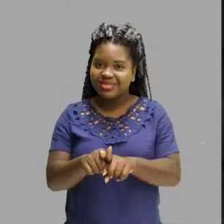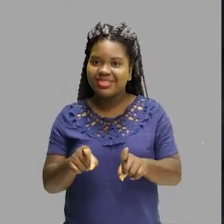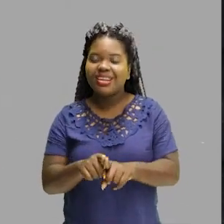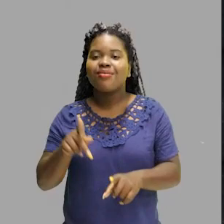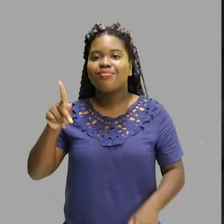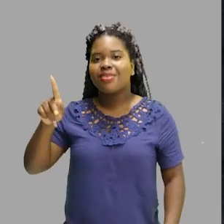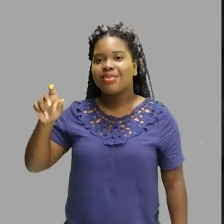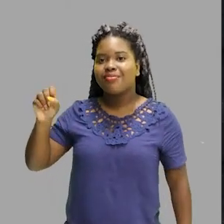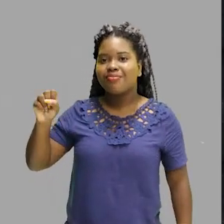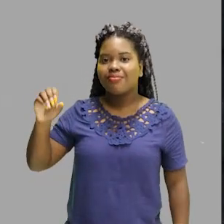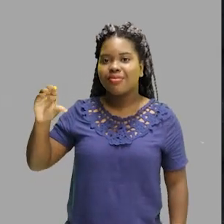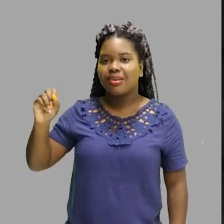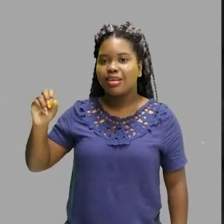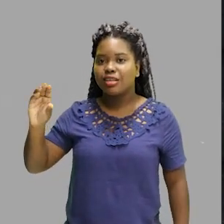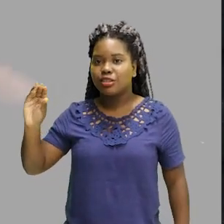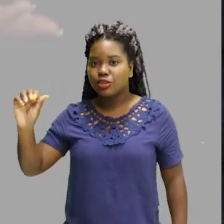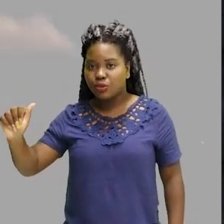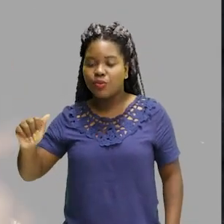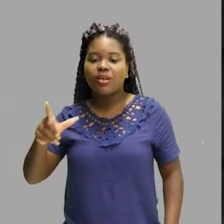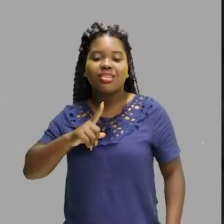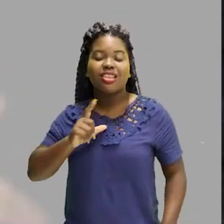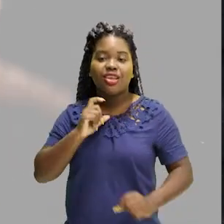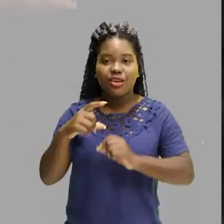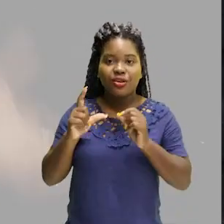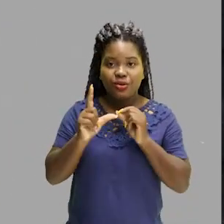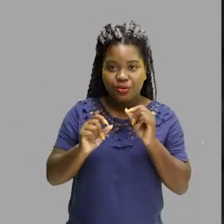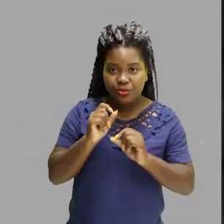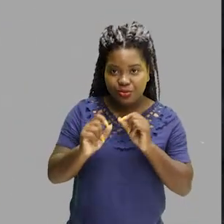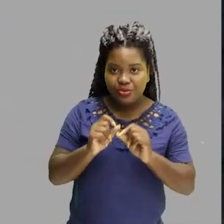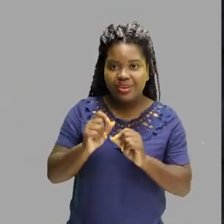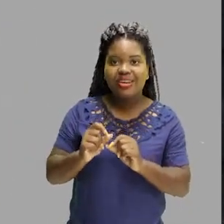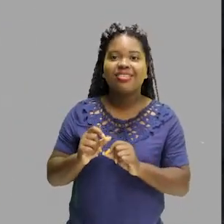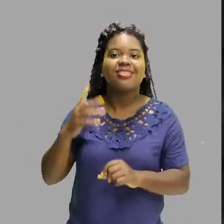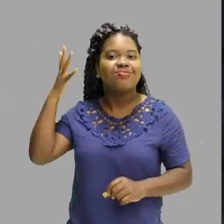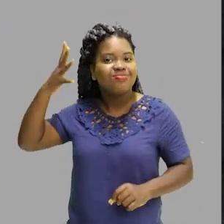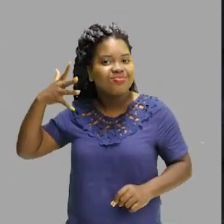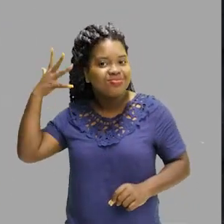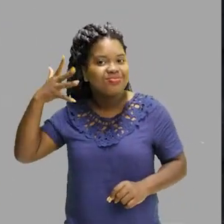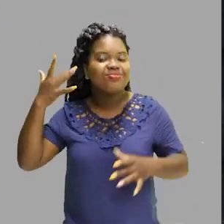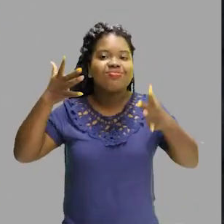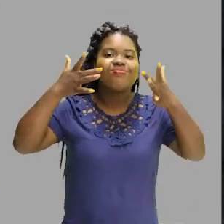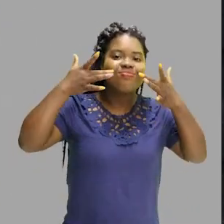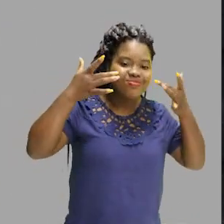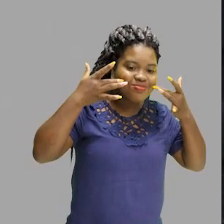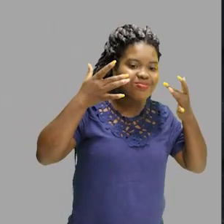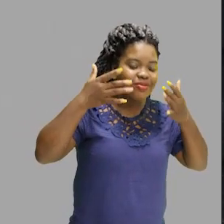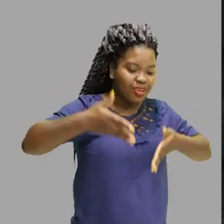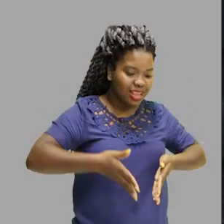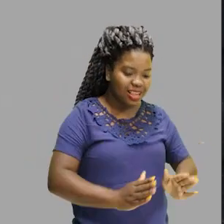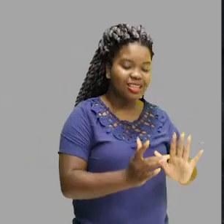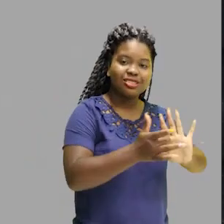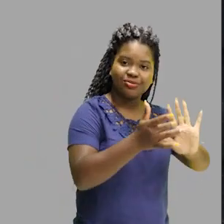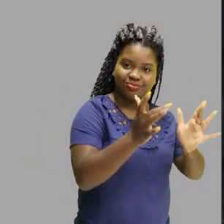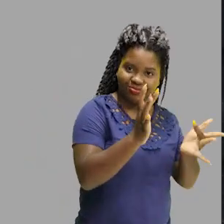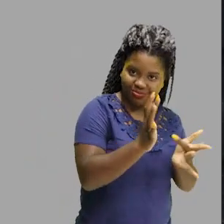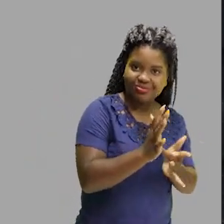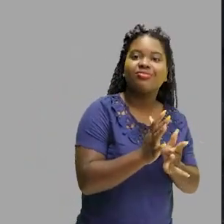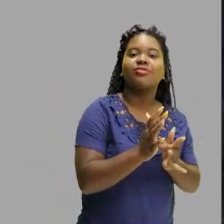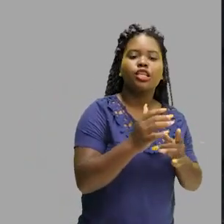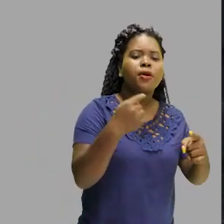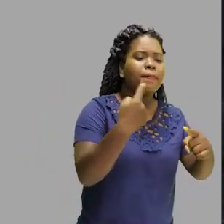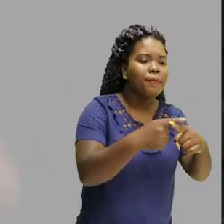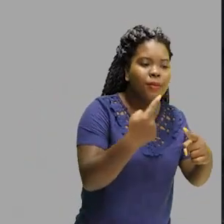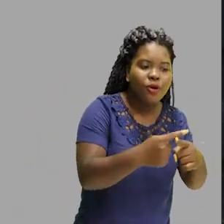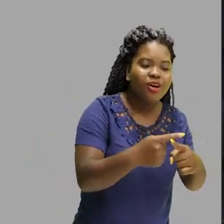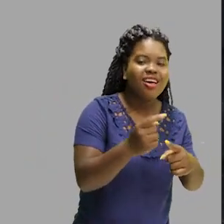termos encenações teatrais falando de Jesus, falando do nascimento e o propósito da sua morte, que é para